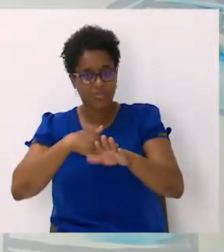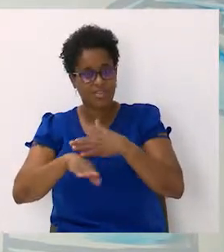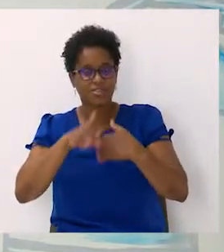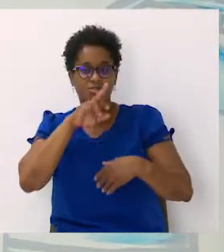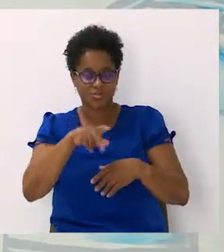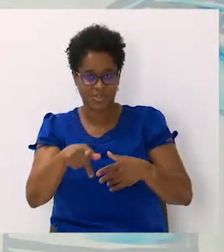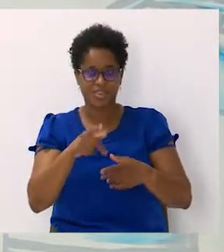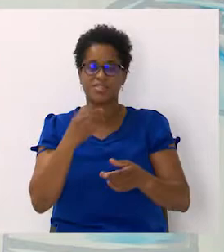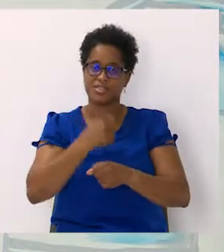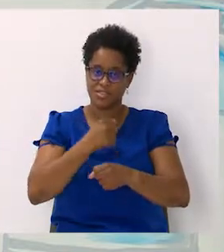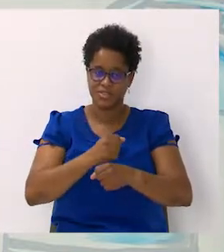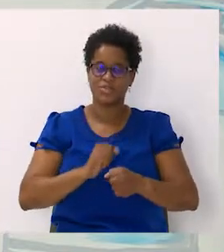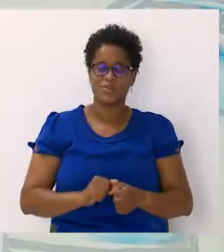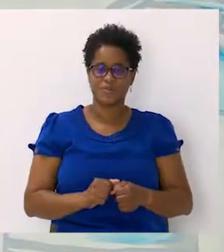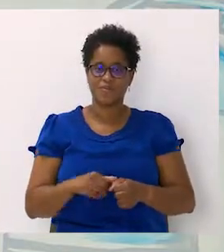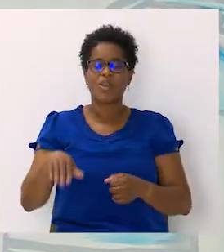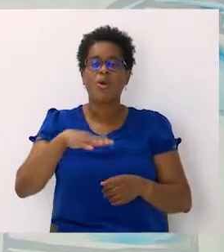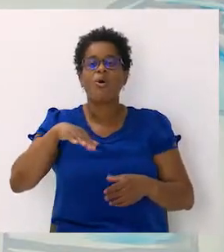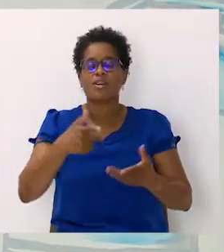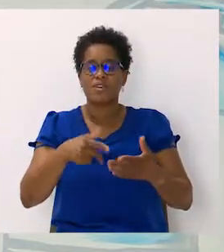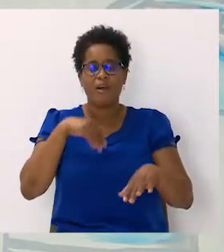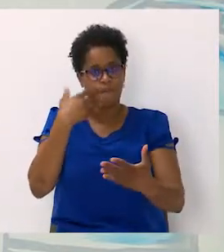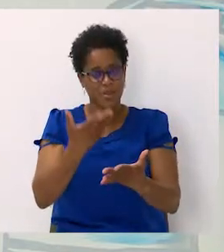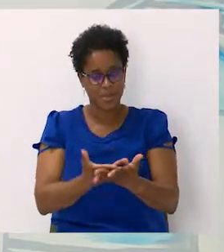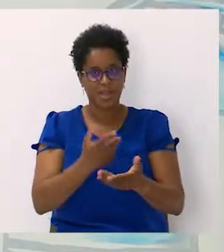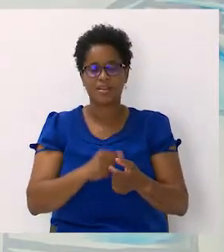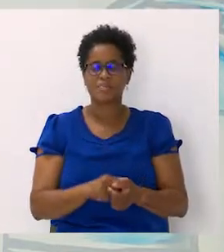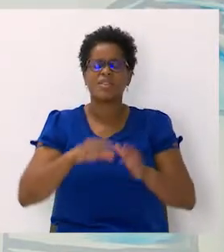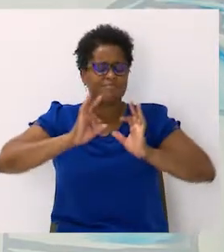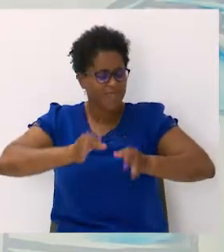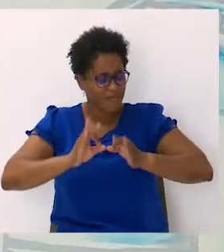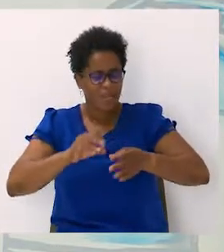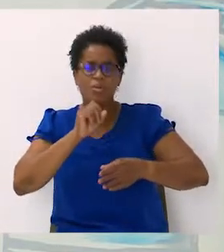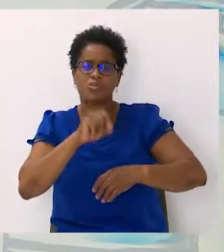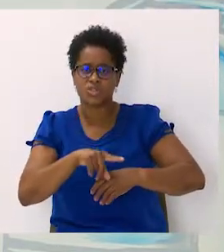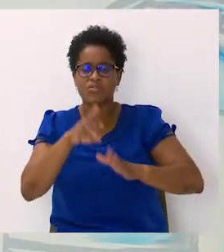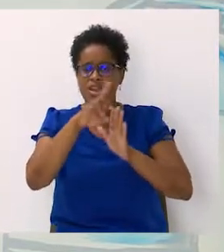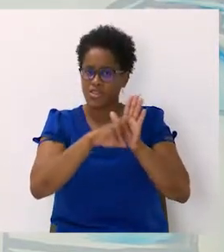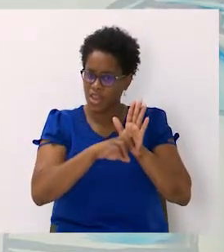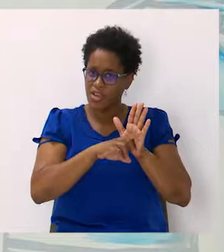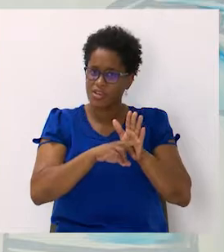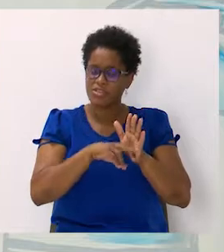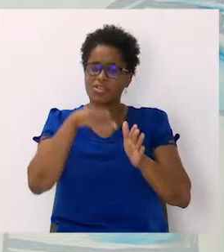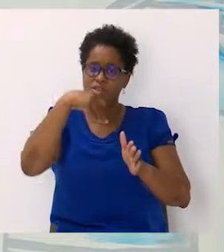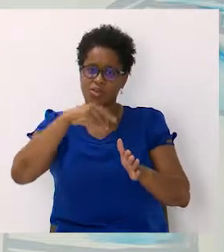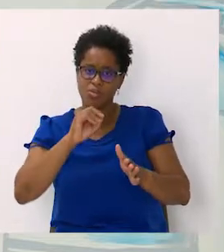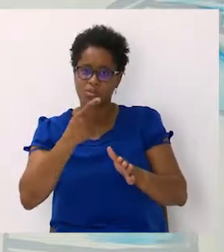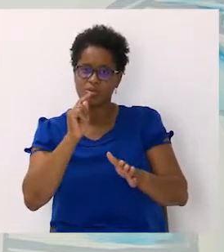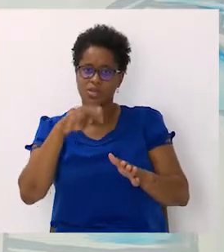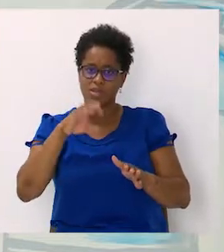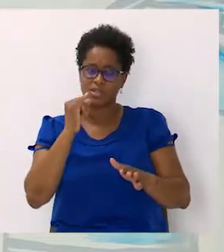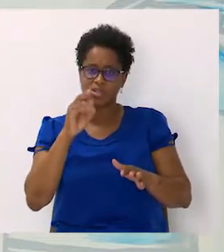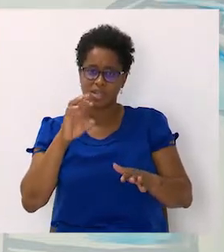resolver esses exercícios, onde vamos aplicar, sempre que é possível, as regras de